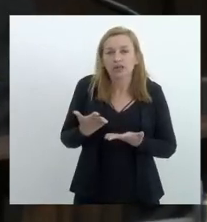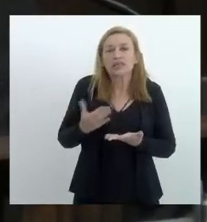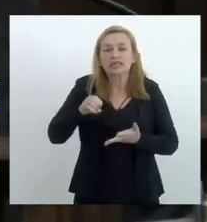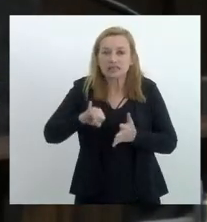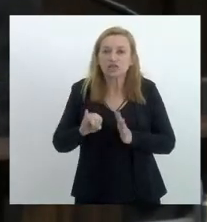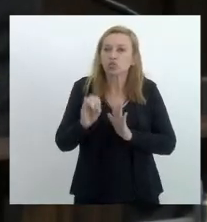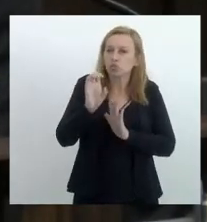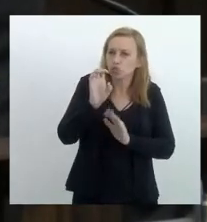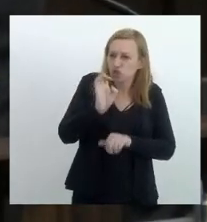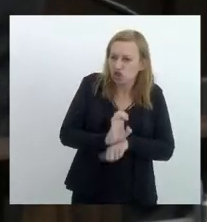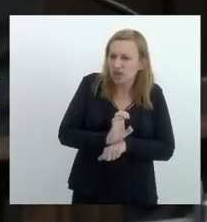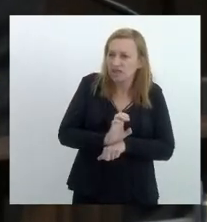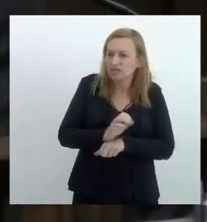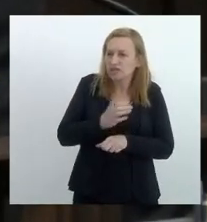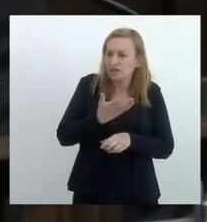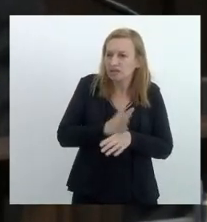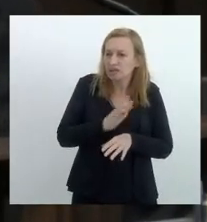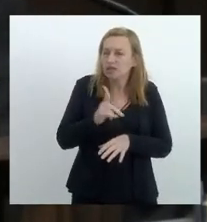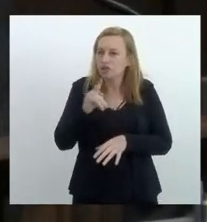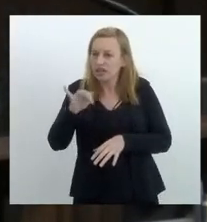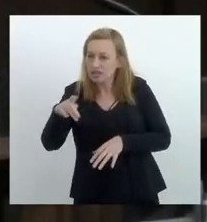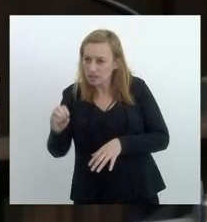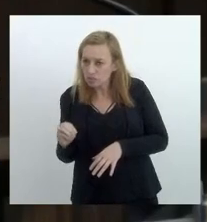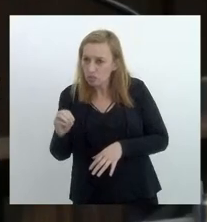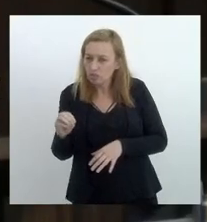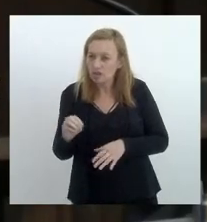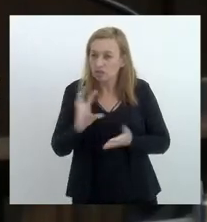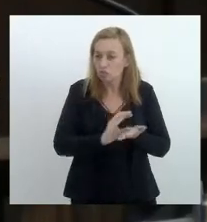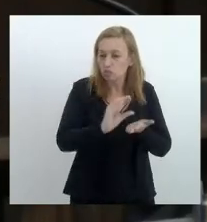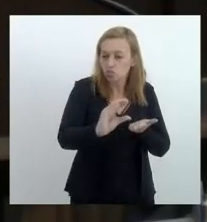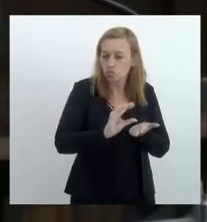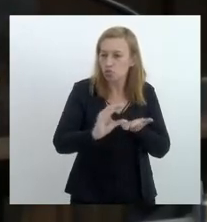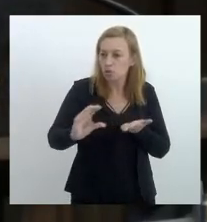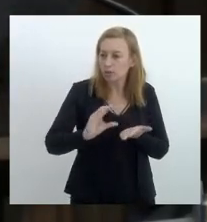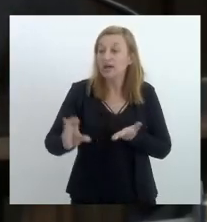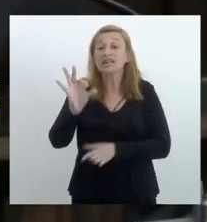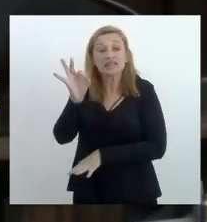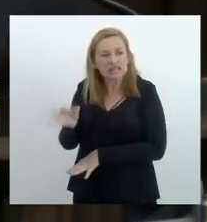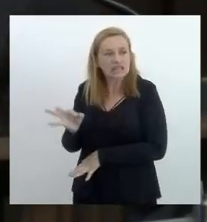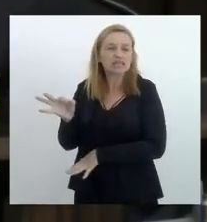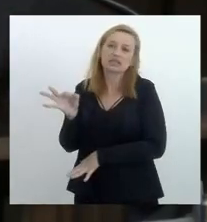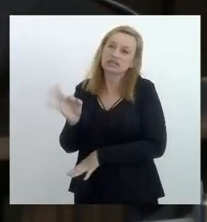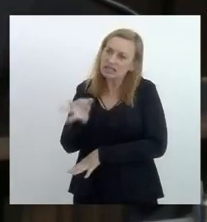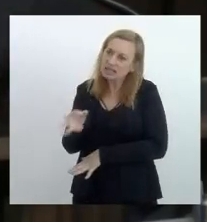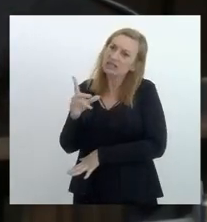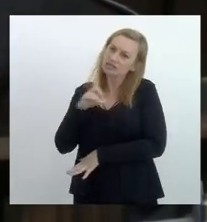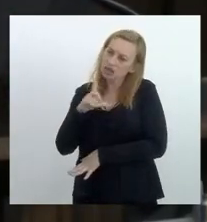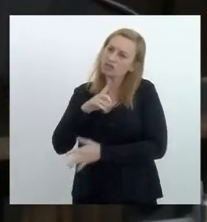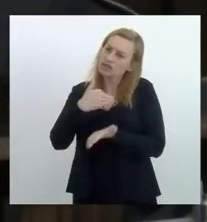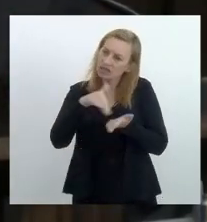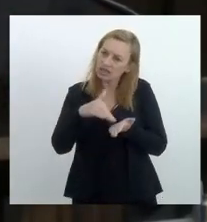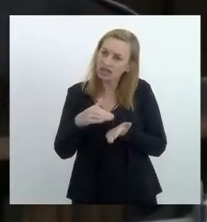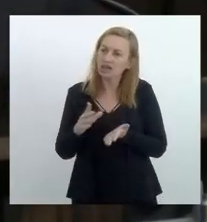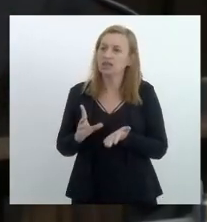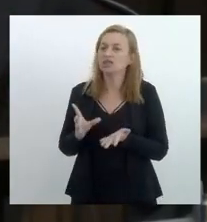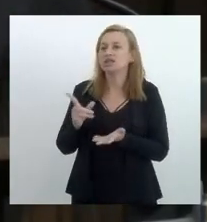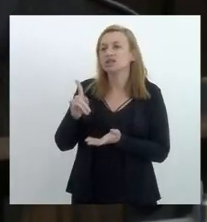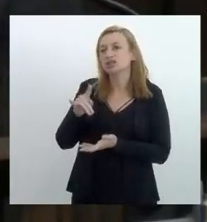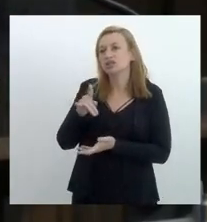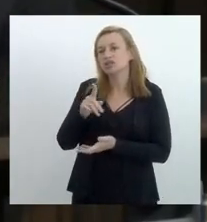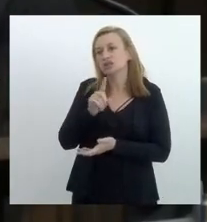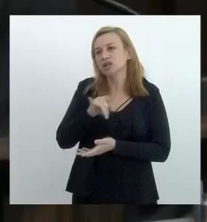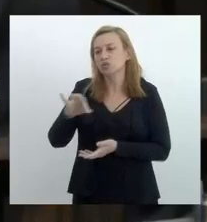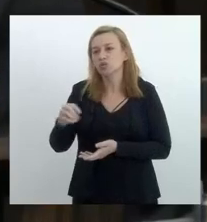Estado estivesse praticando os duodécimos e fazendo os repasses duodecimais, eu tenho certeza, secretário Zamit, que a execução orçamentária das universidades